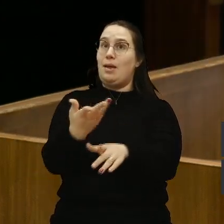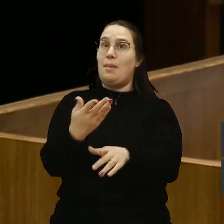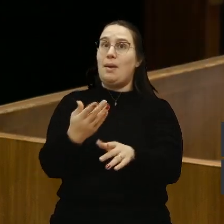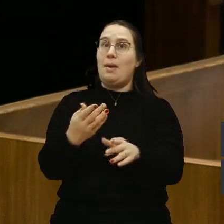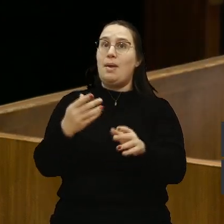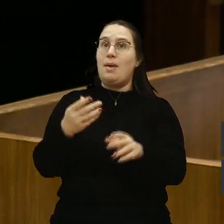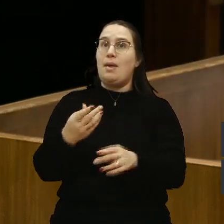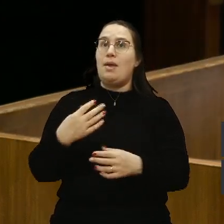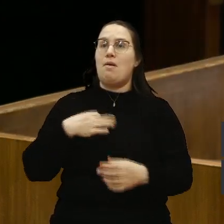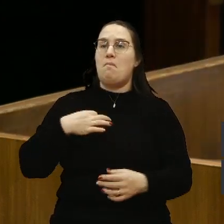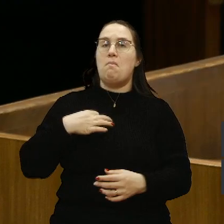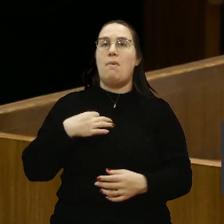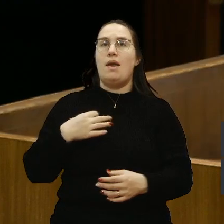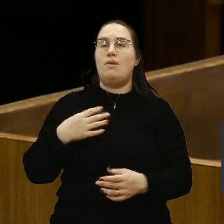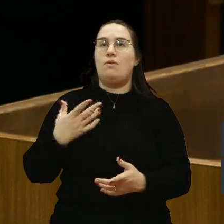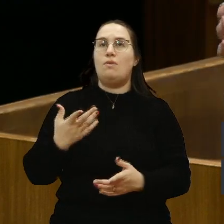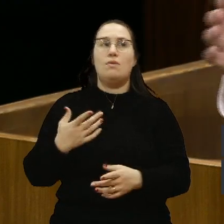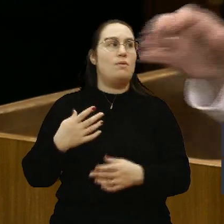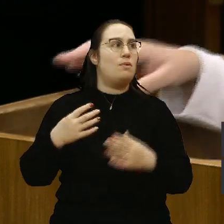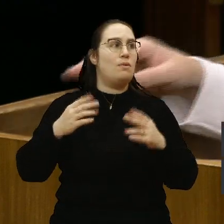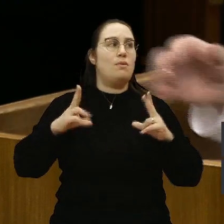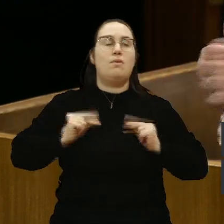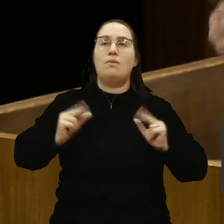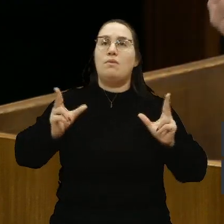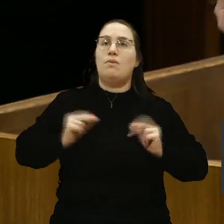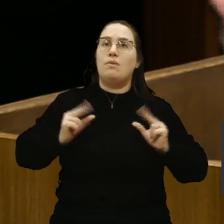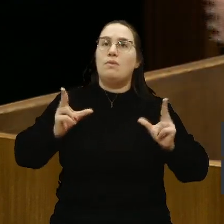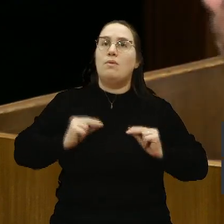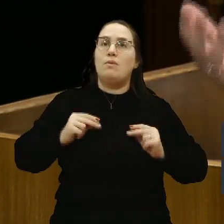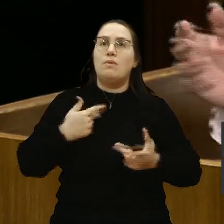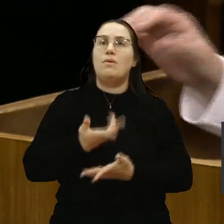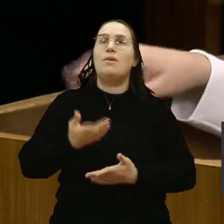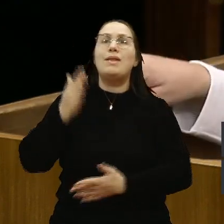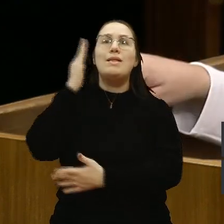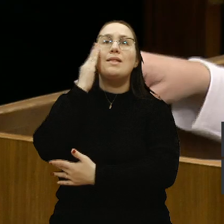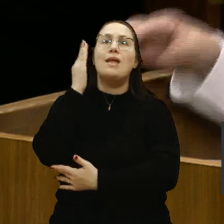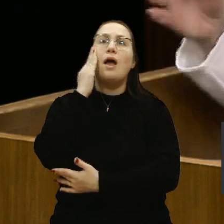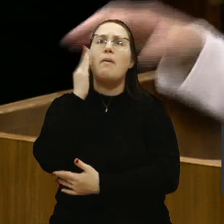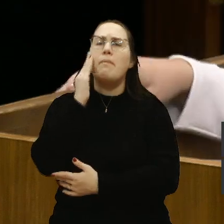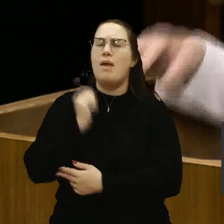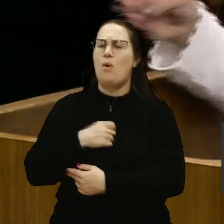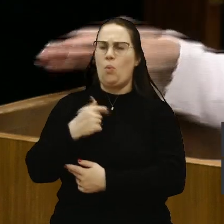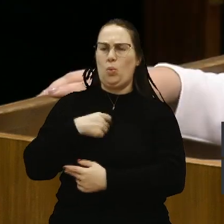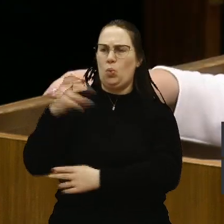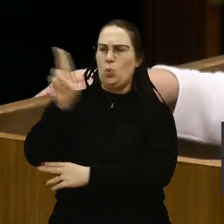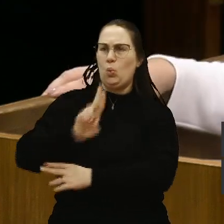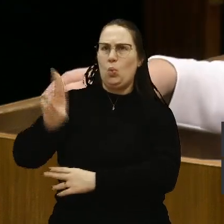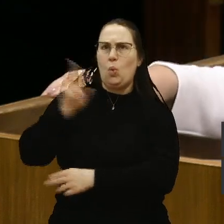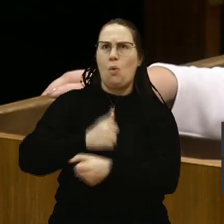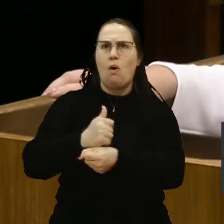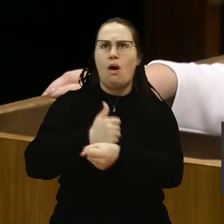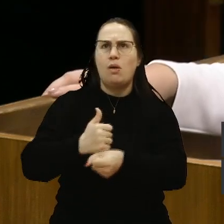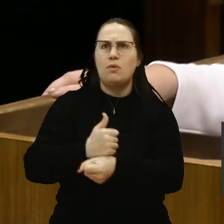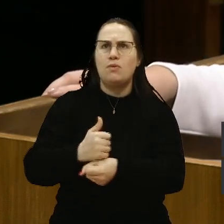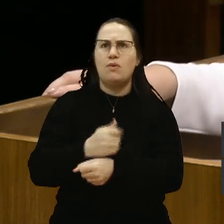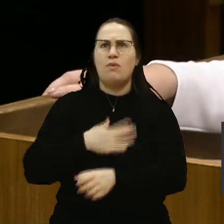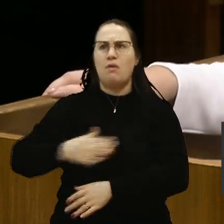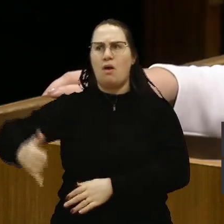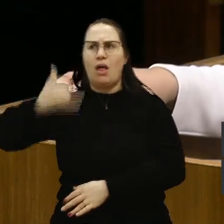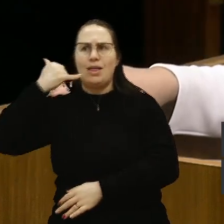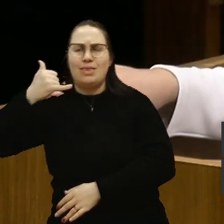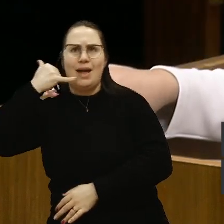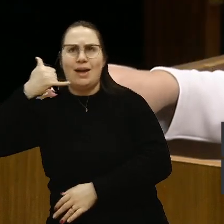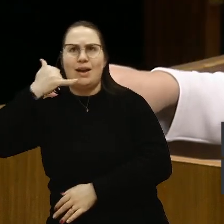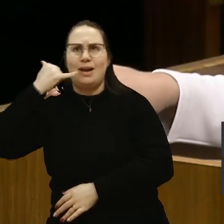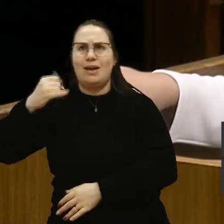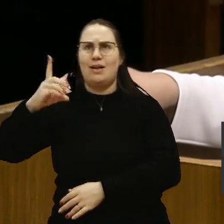mérito. Que a melhoria na saúde das pessoas, as pessoas precisam saber em que posição que elas são. Ou elas vão ficar 4 anos, elas vão ficar ligando pro DACRA,